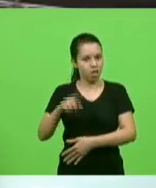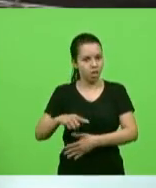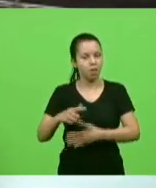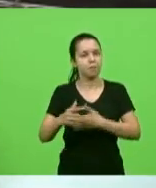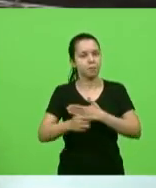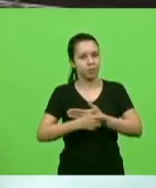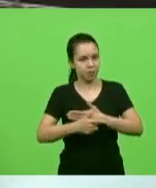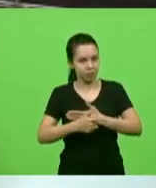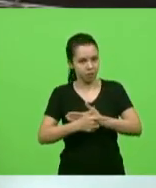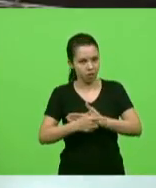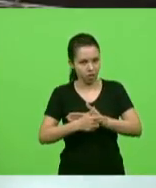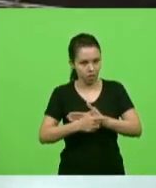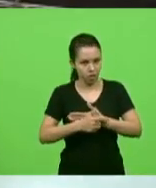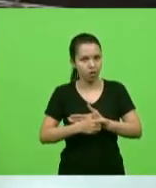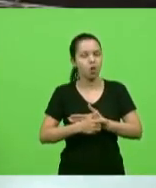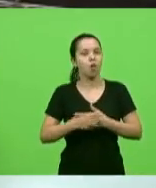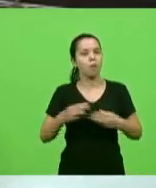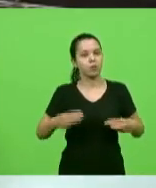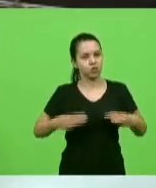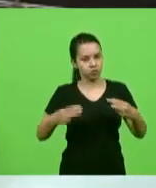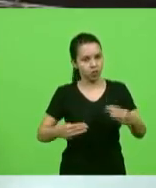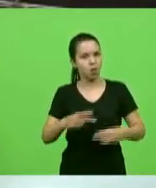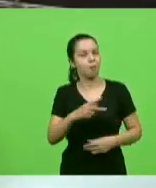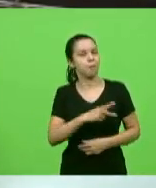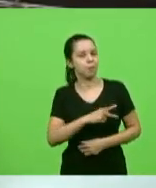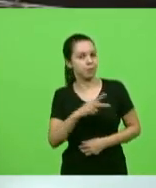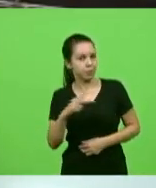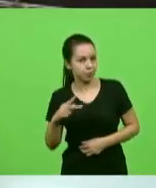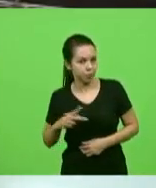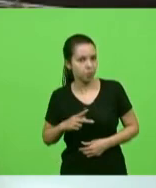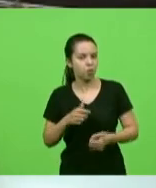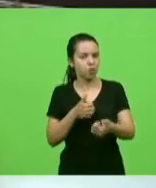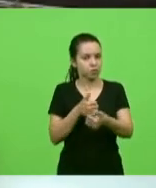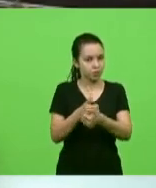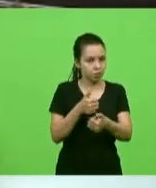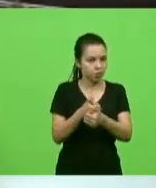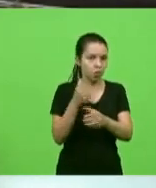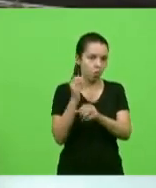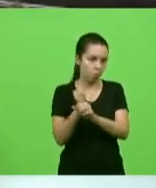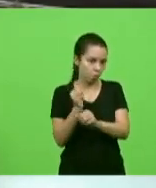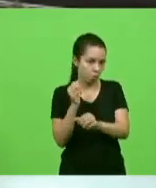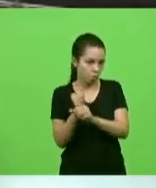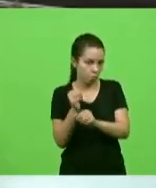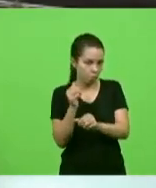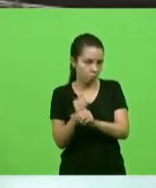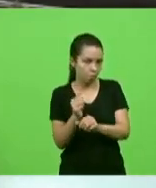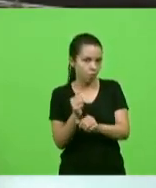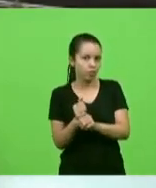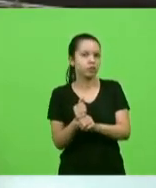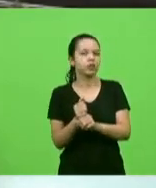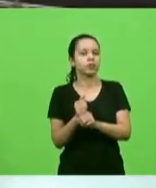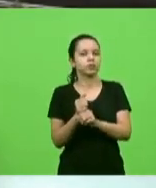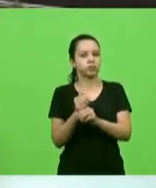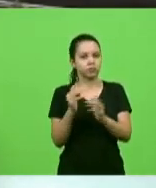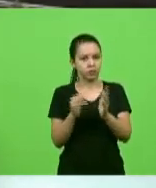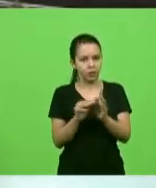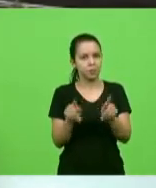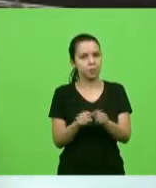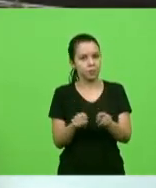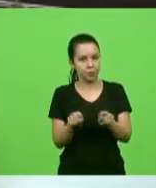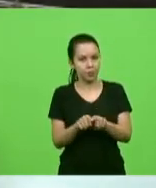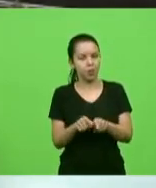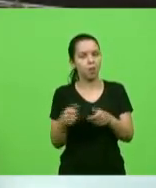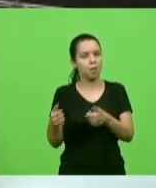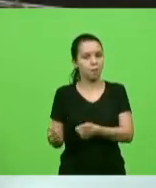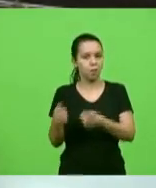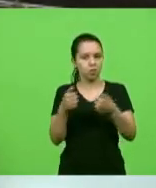papel que cabe ao Ministério Público e ao Tribunal de Contas em última análise ao poder